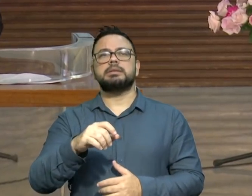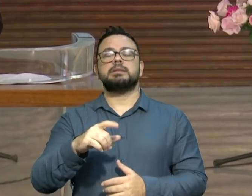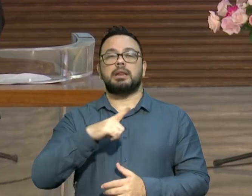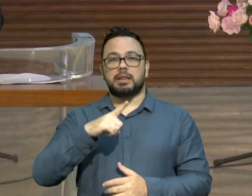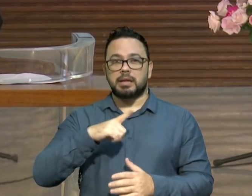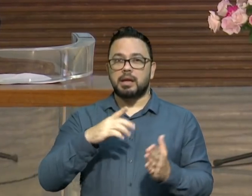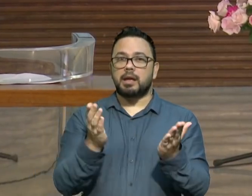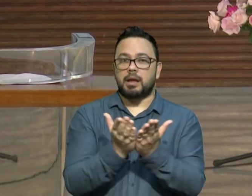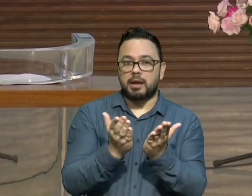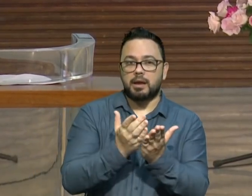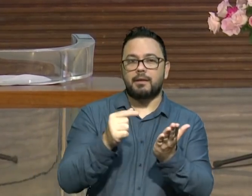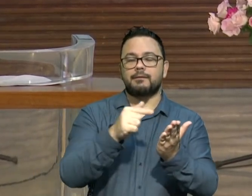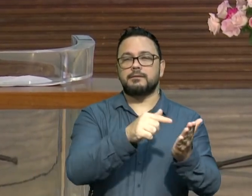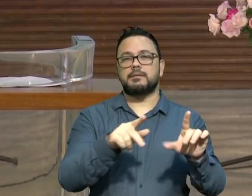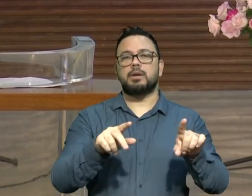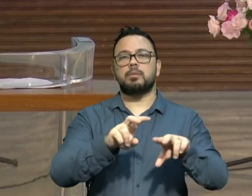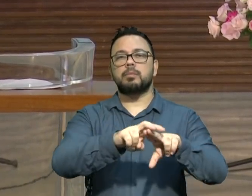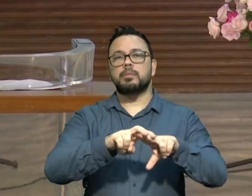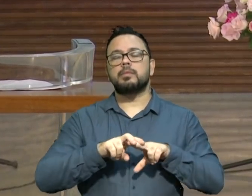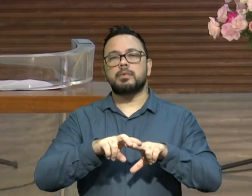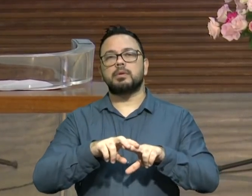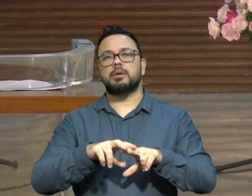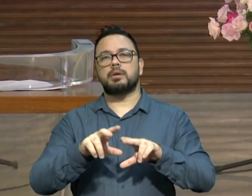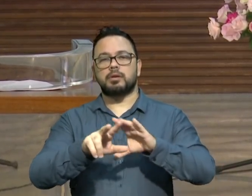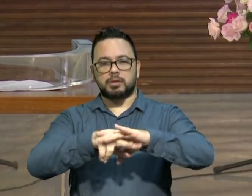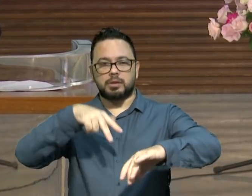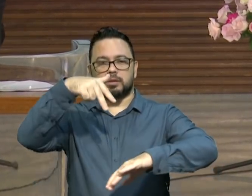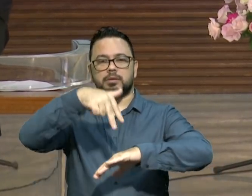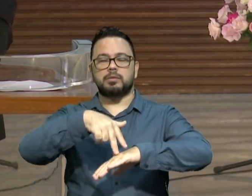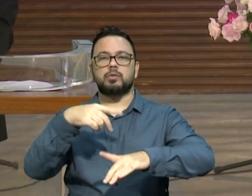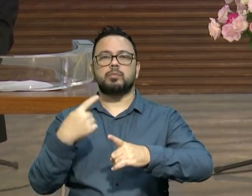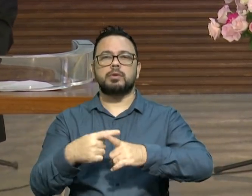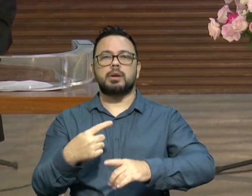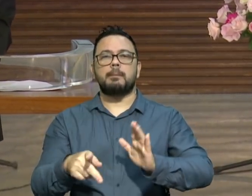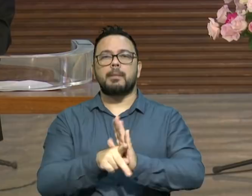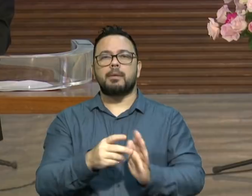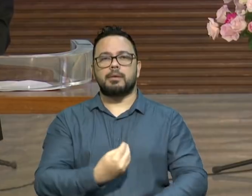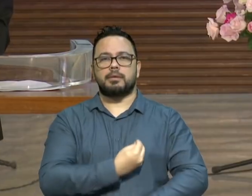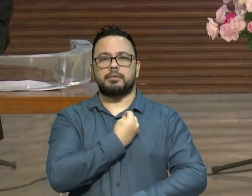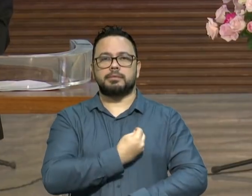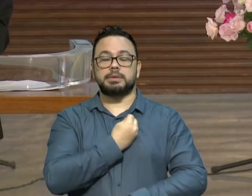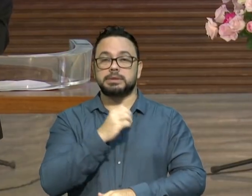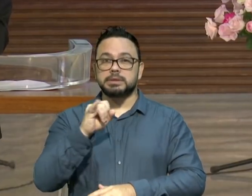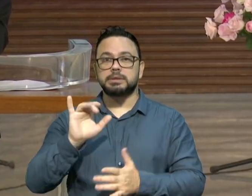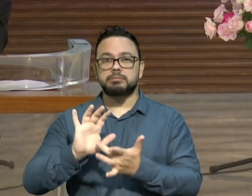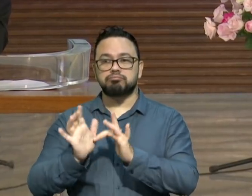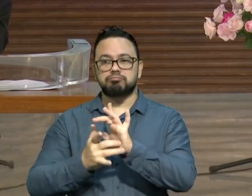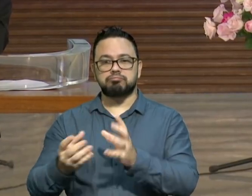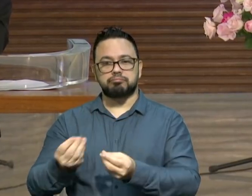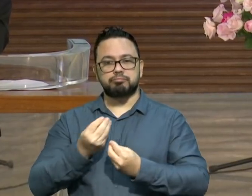porque a essência do Evangelho é a vida e quem tem o filho tem a vida